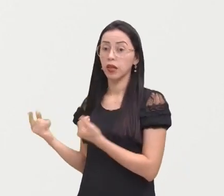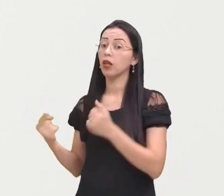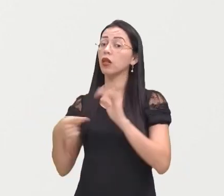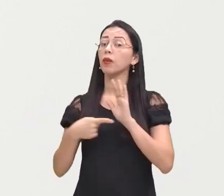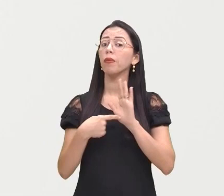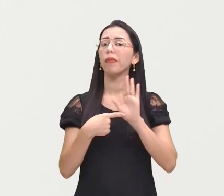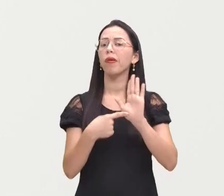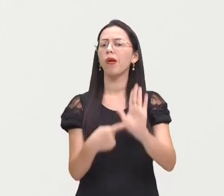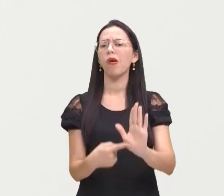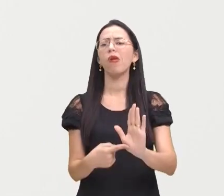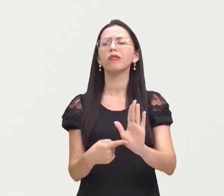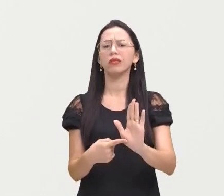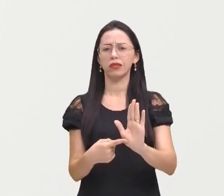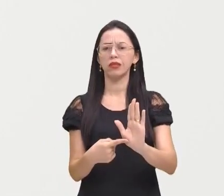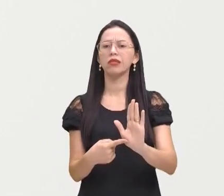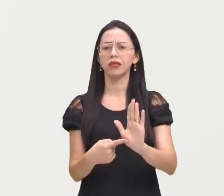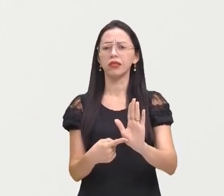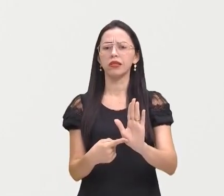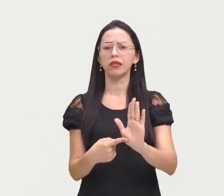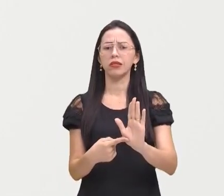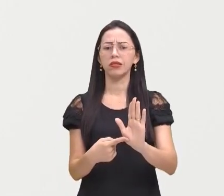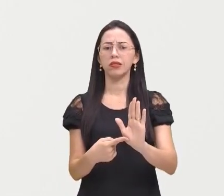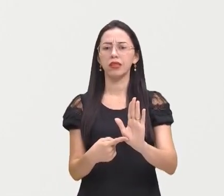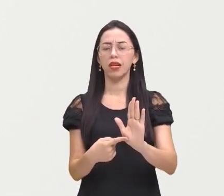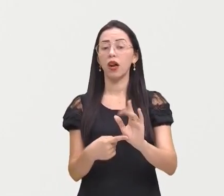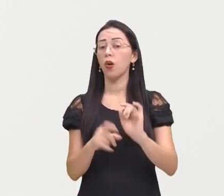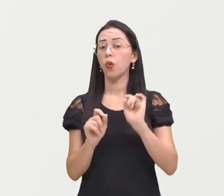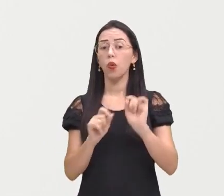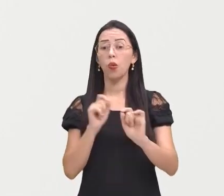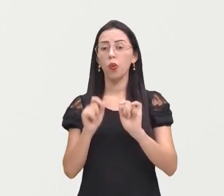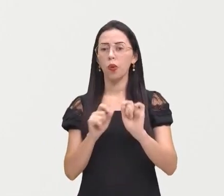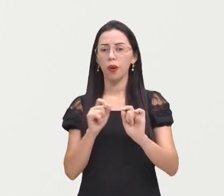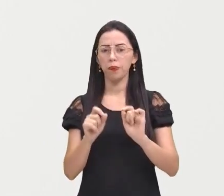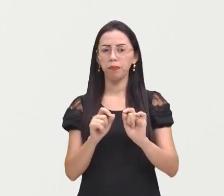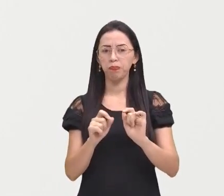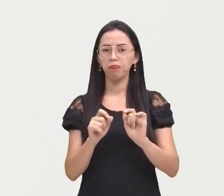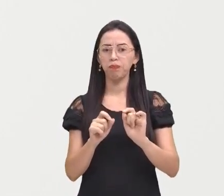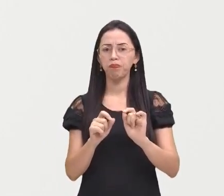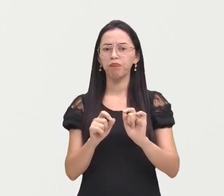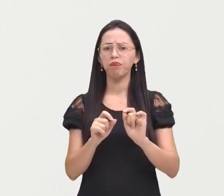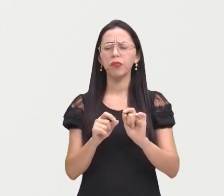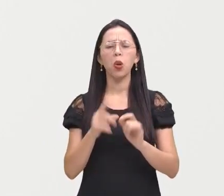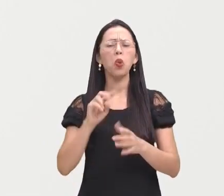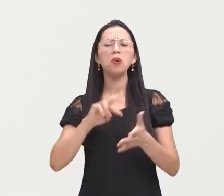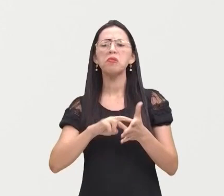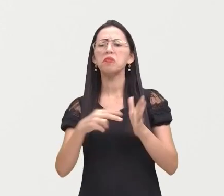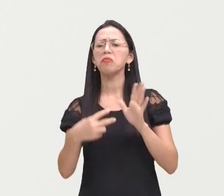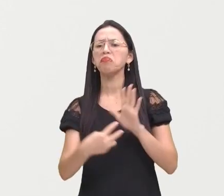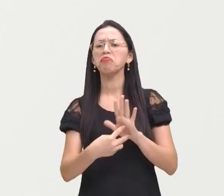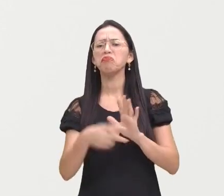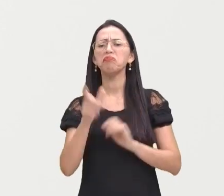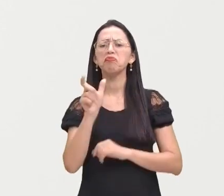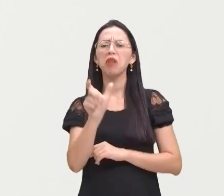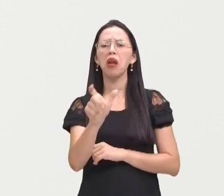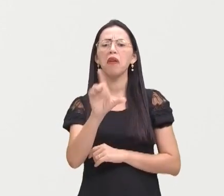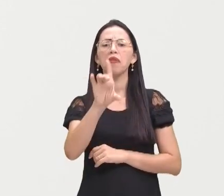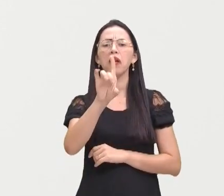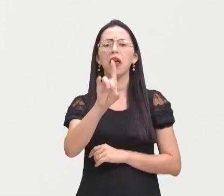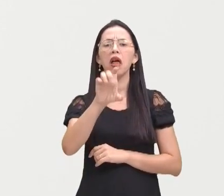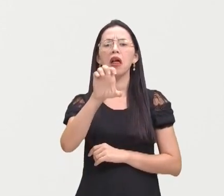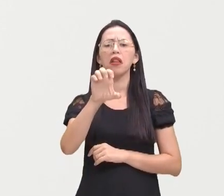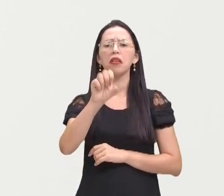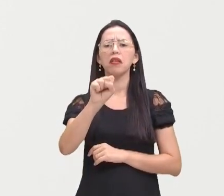apresenta um desfecho inesquecível. O que significa essa palavra,